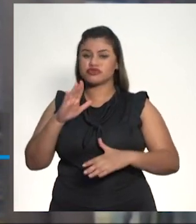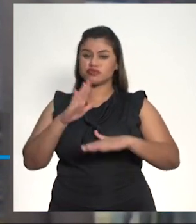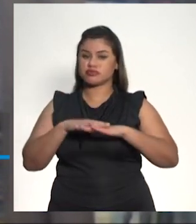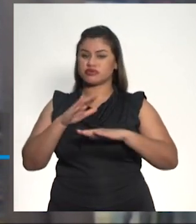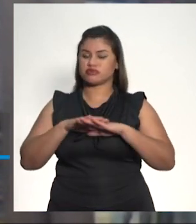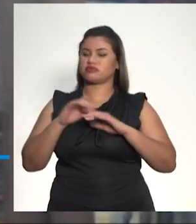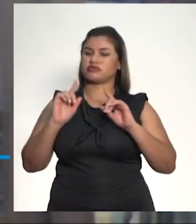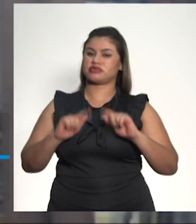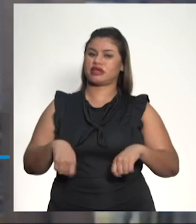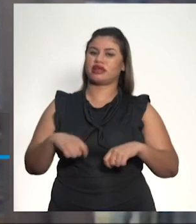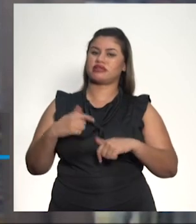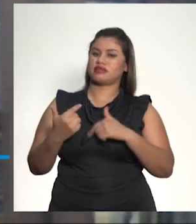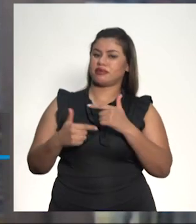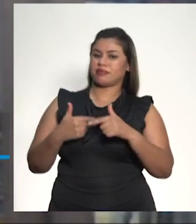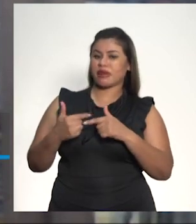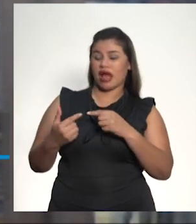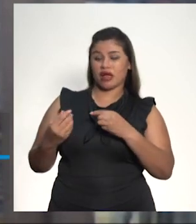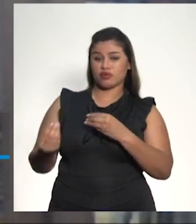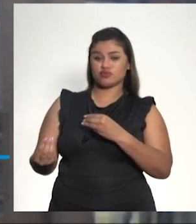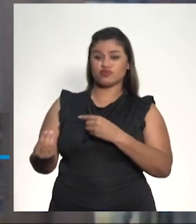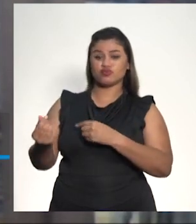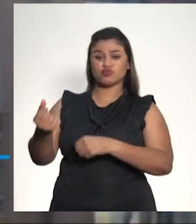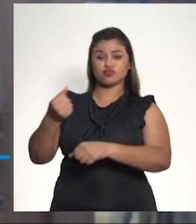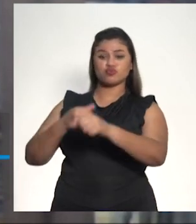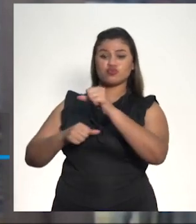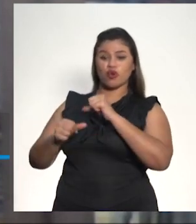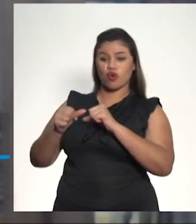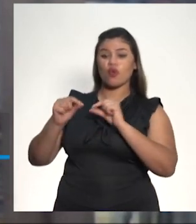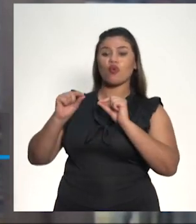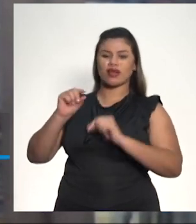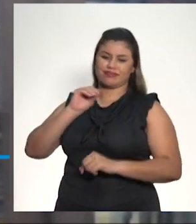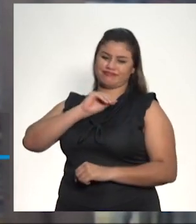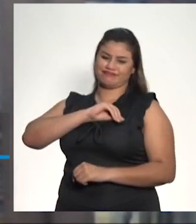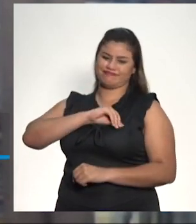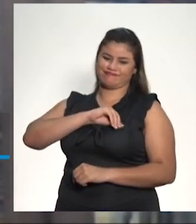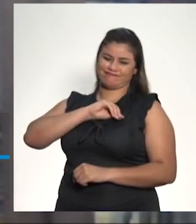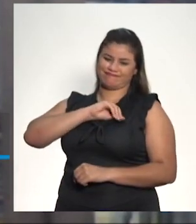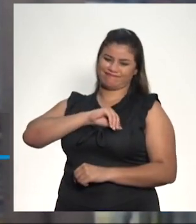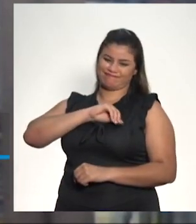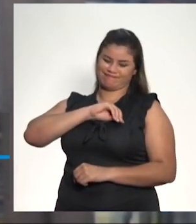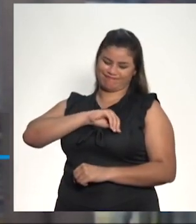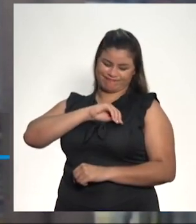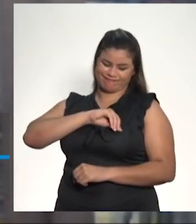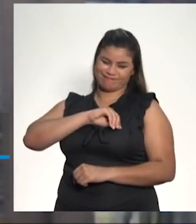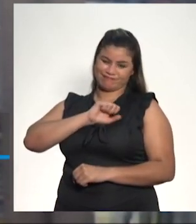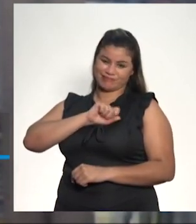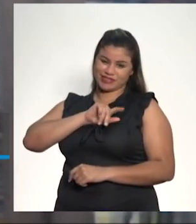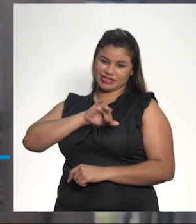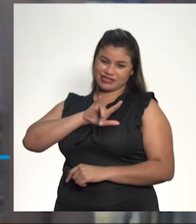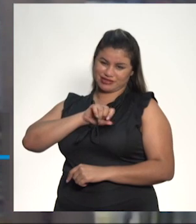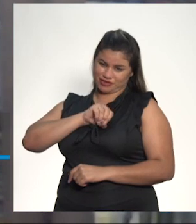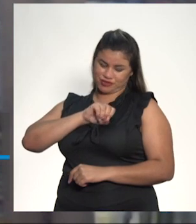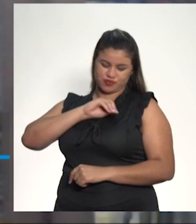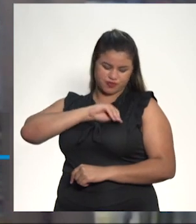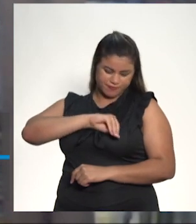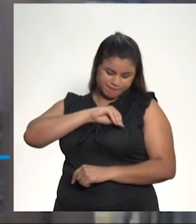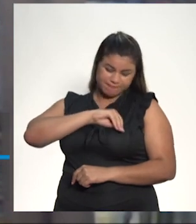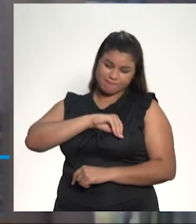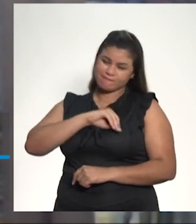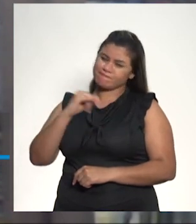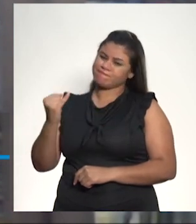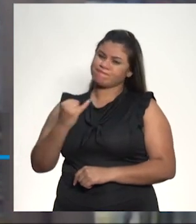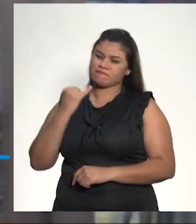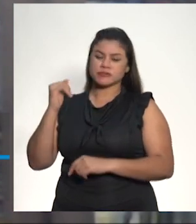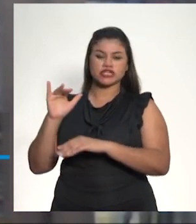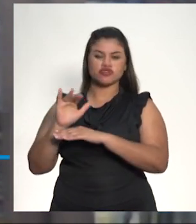nosso tempo em troca de salário para sobrevivermos. Então, o salário é fundamental para que o trabalhador sobreviva. E em todas